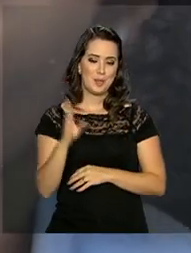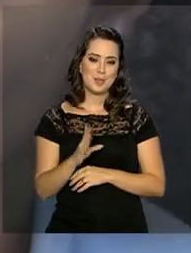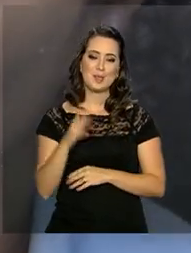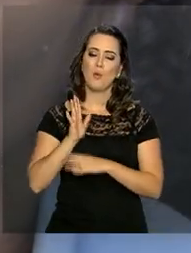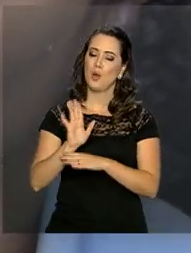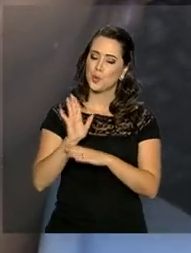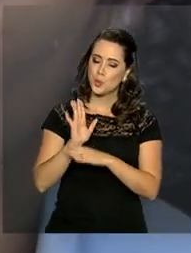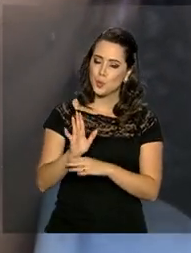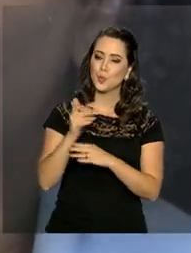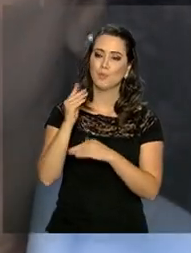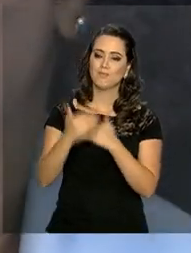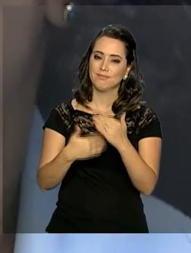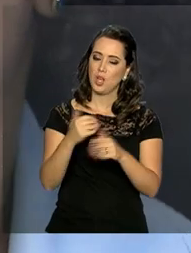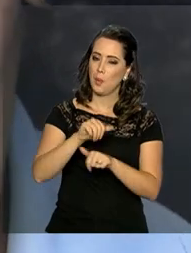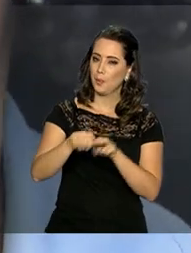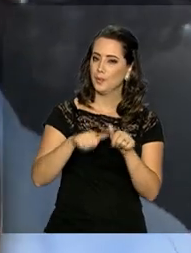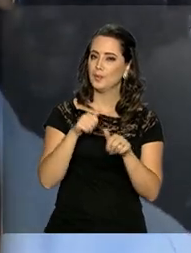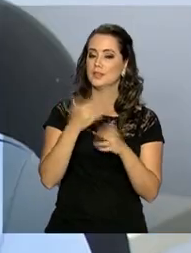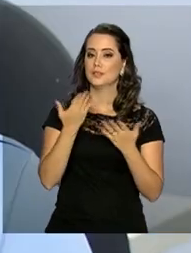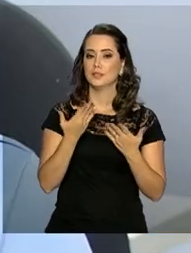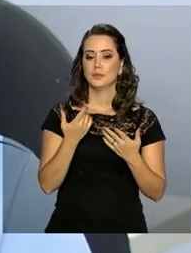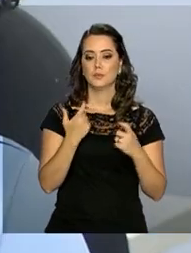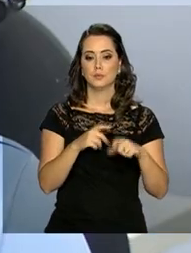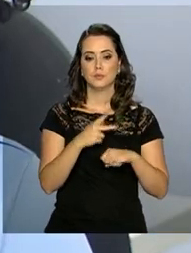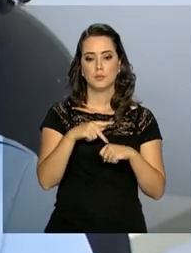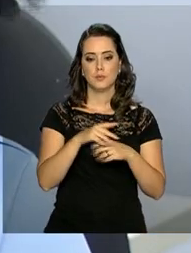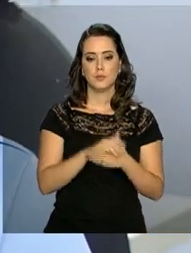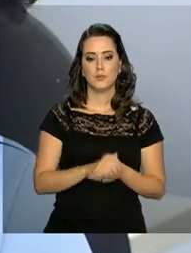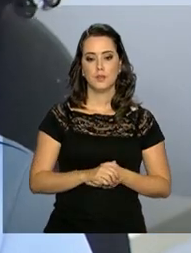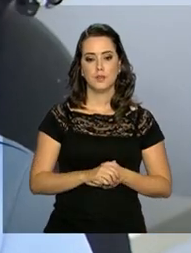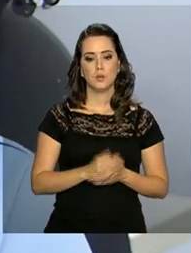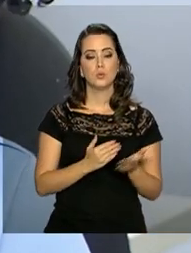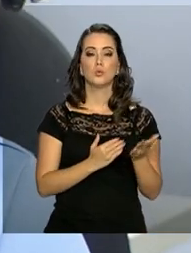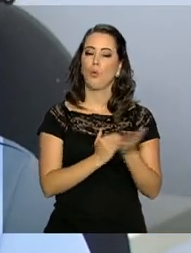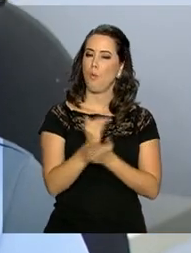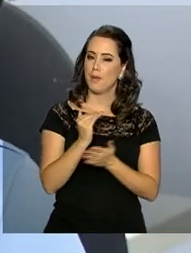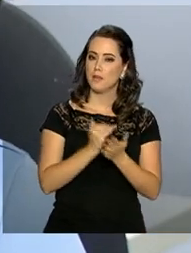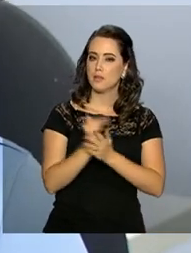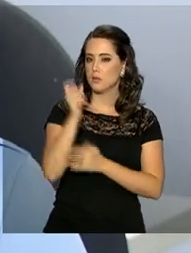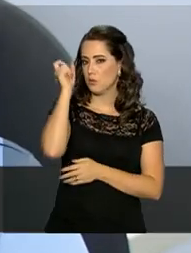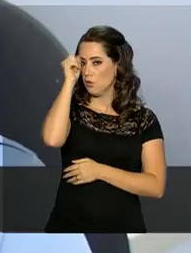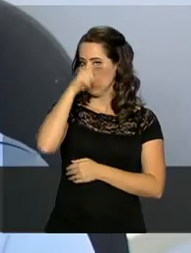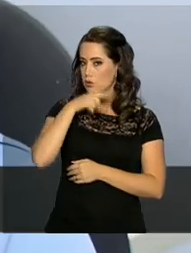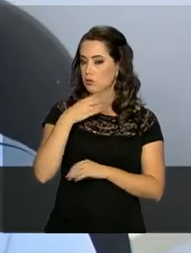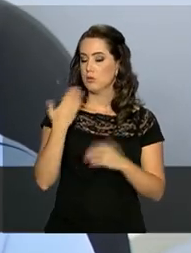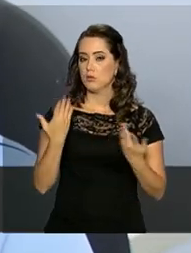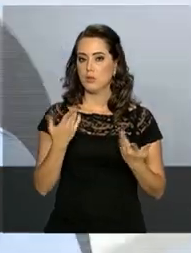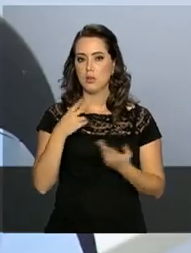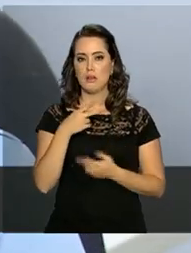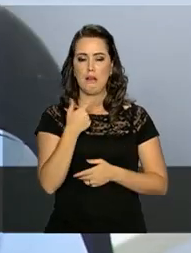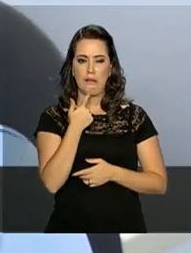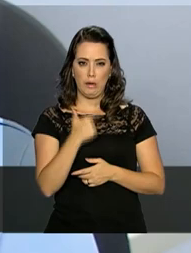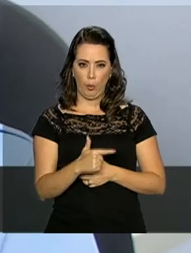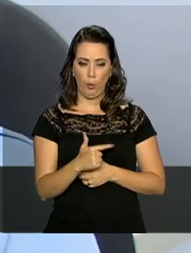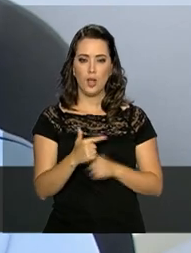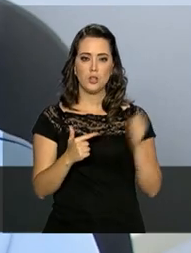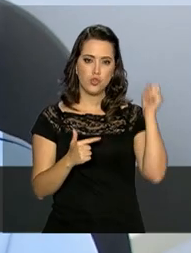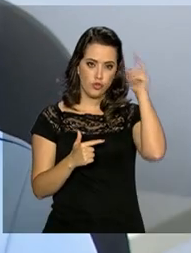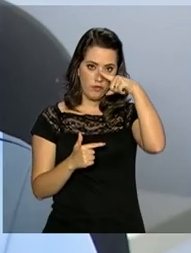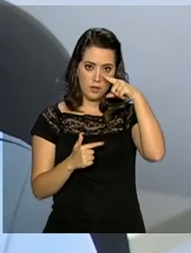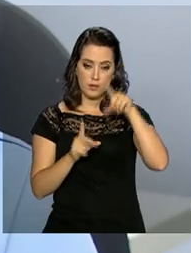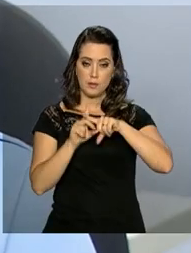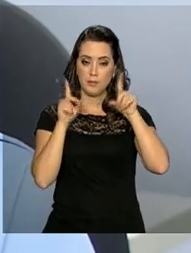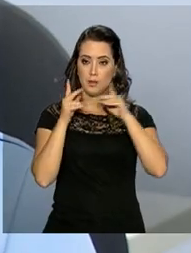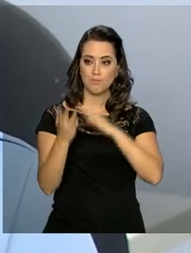a ajudou na adaptação ao país. No início não foi fácil, foi um pouco difícil com a língua. O que me ajudou,